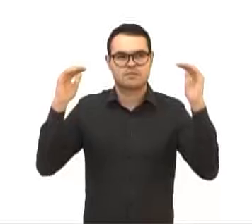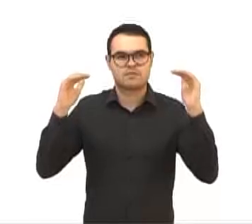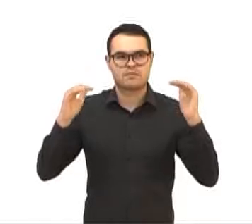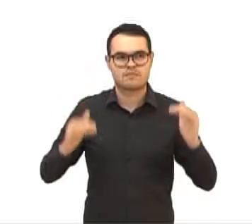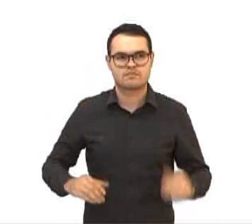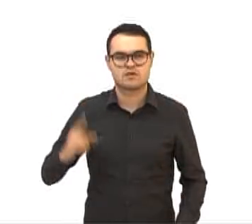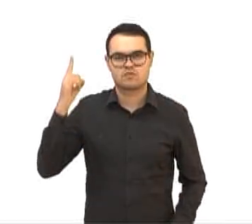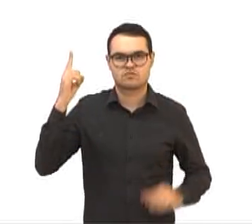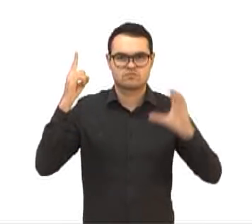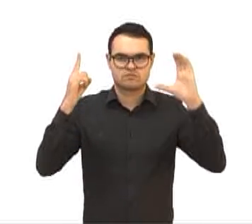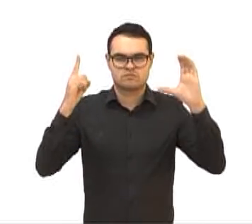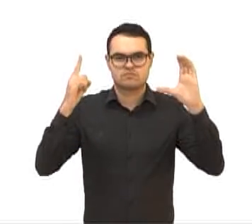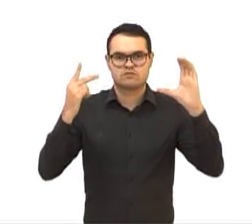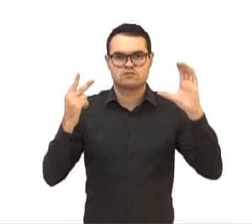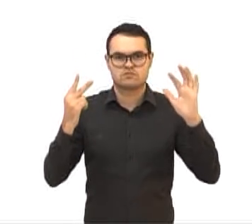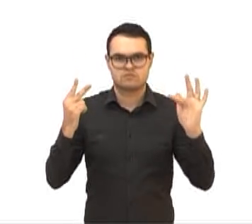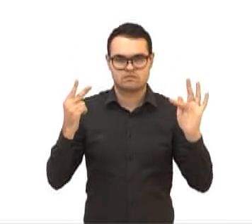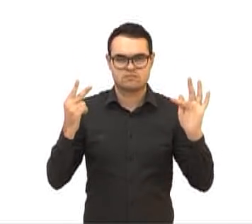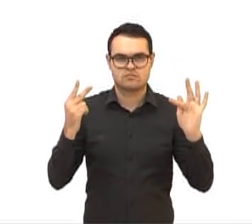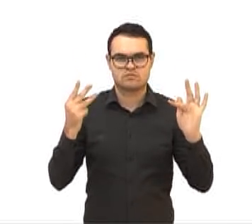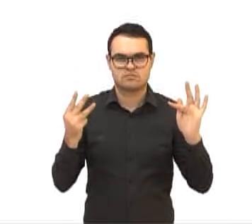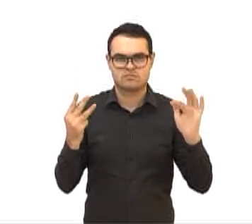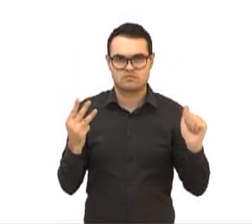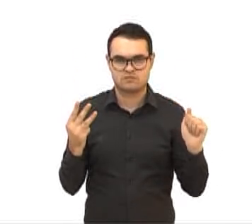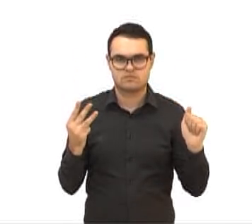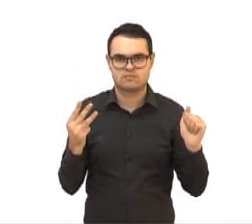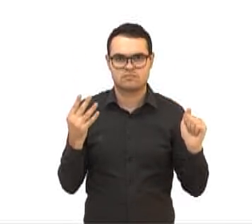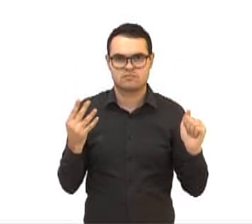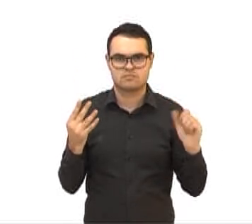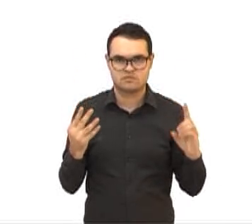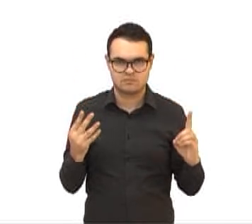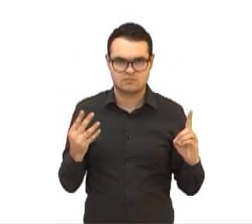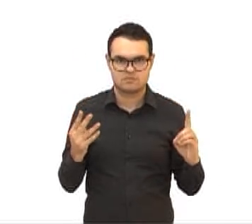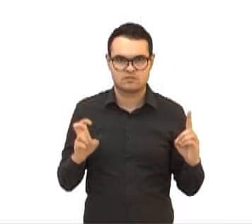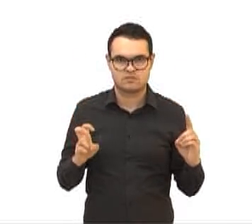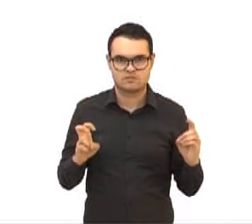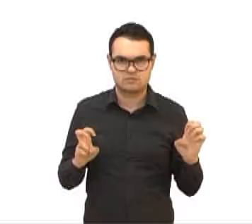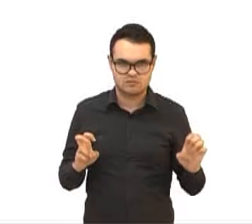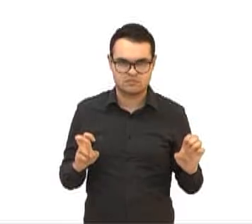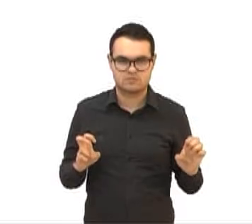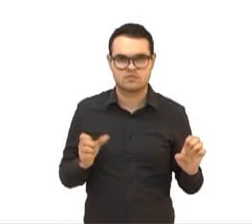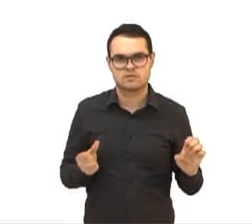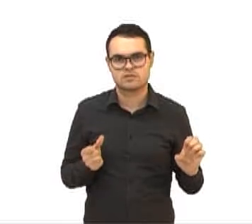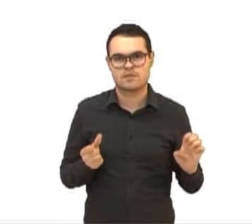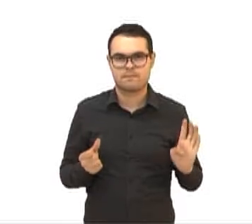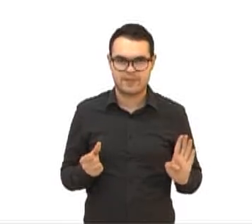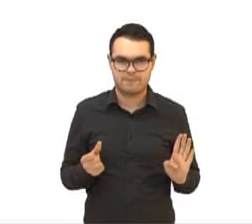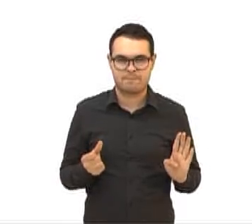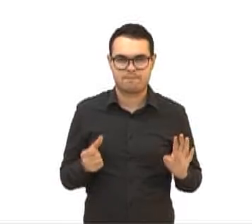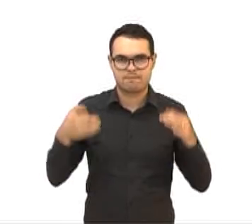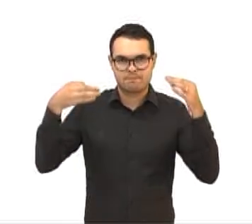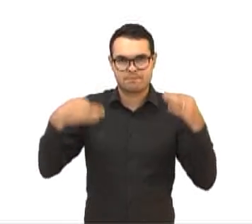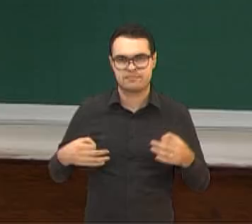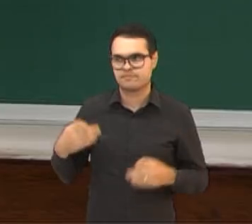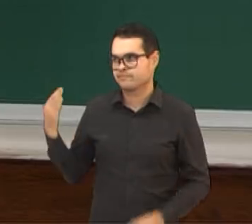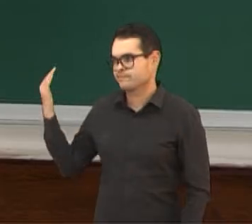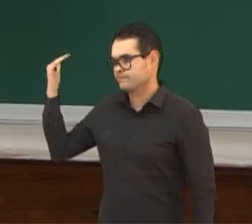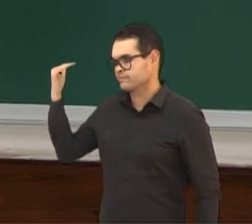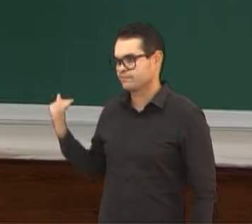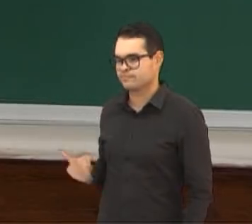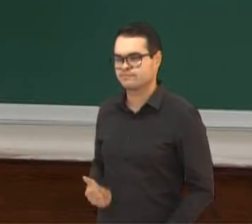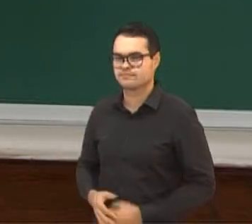assim: 1C, 2F, 3A, 4D, 5E e 6B. Essa é a sequência